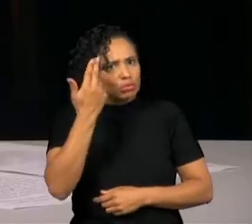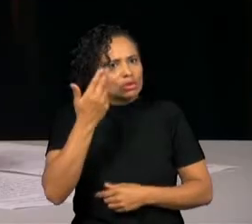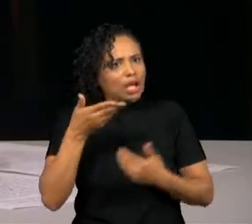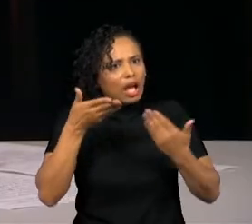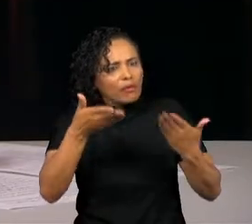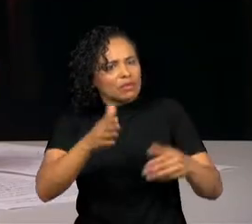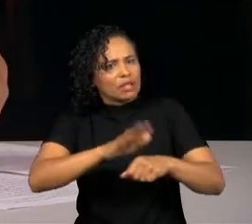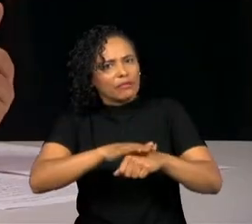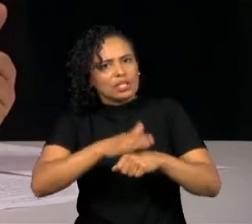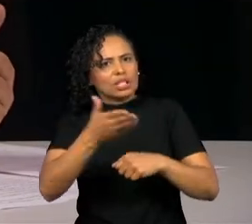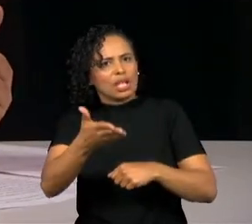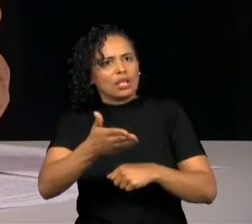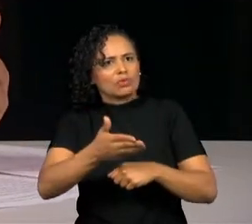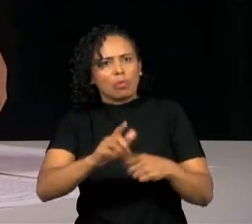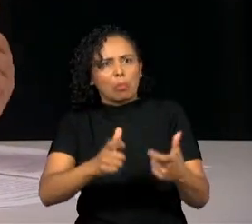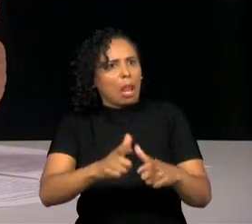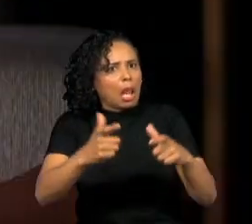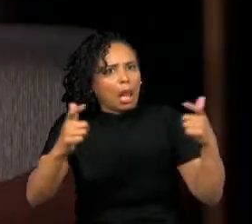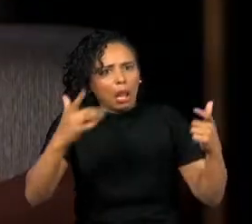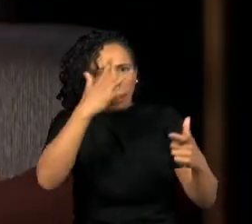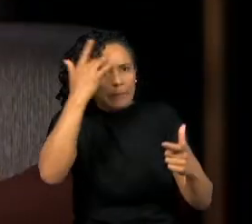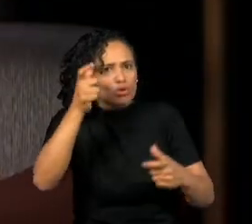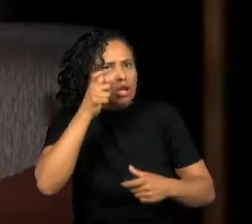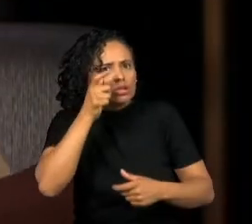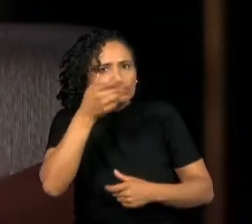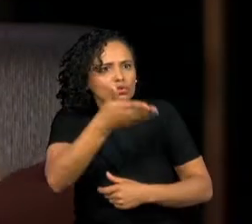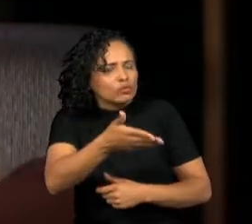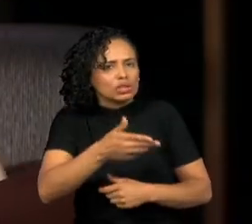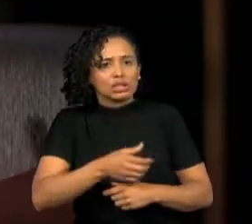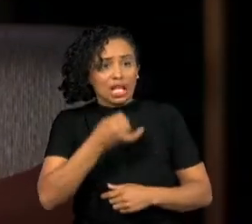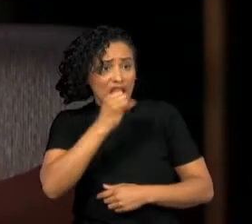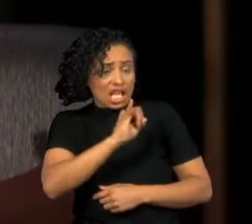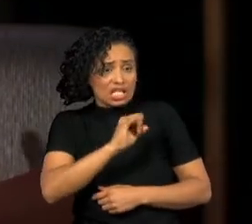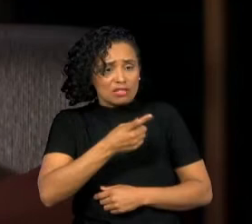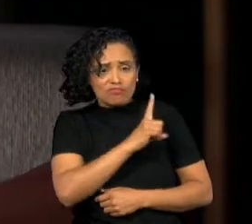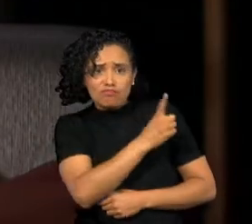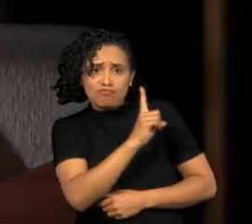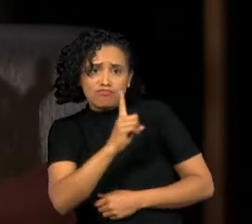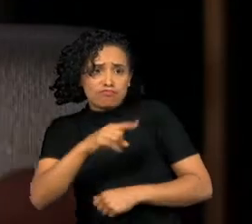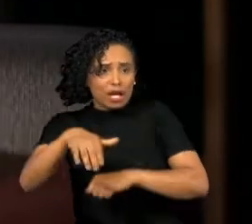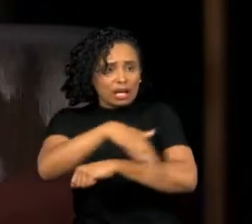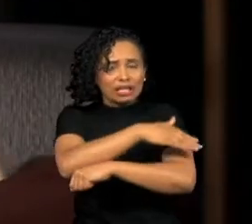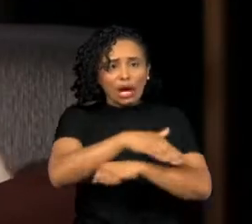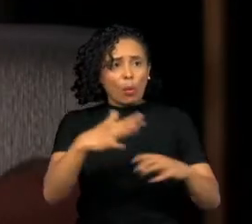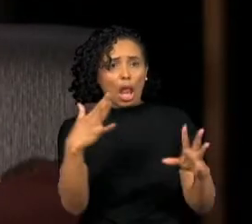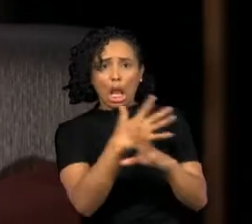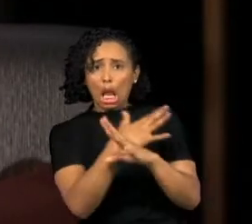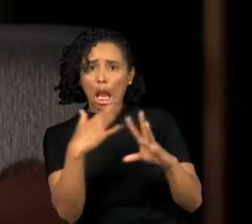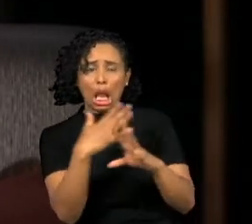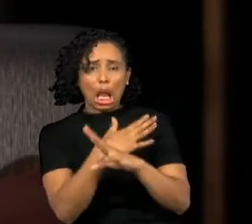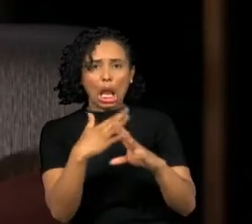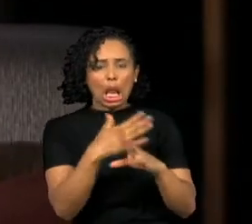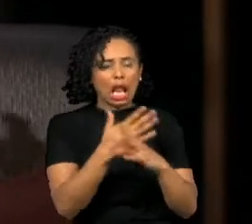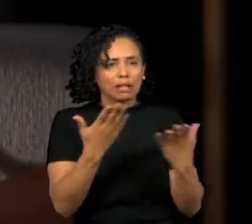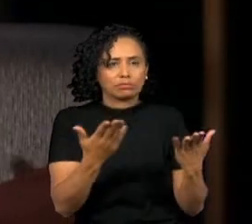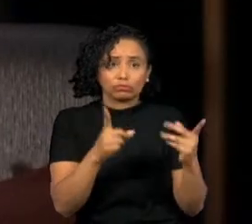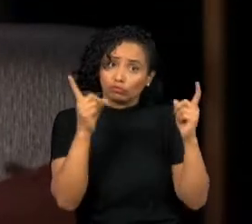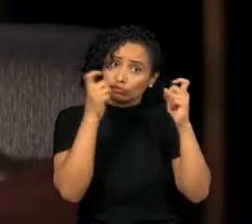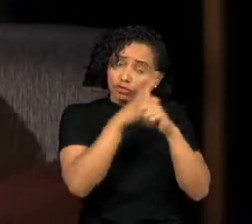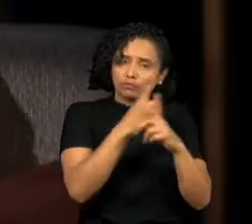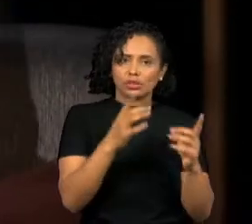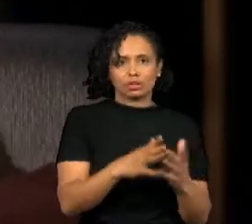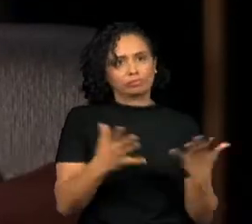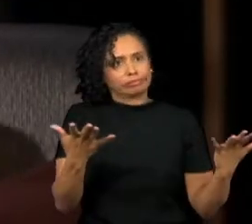tenho nunca fazer isso que são milhões porque tipo eu fui eu sei feira comic-con você conhece que o evento tal e aí eu lembro que eu